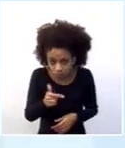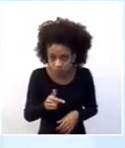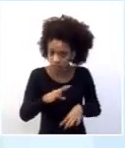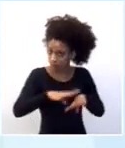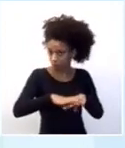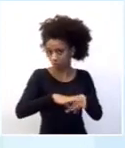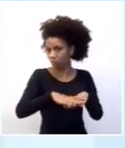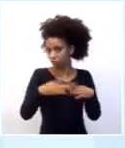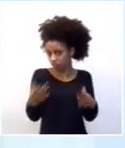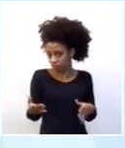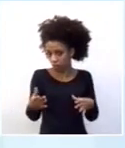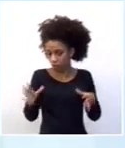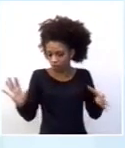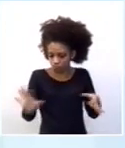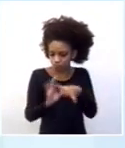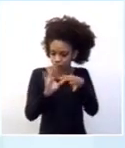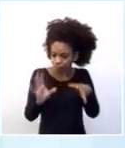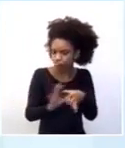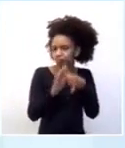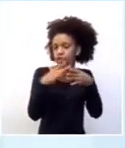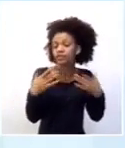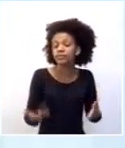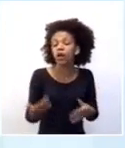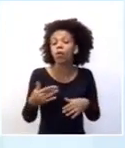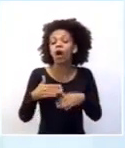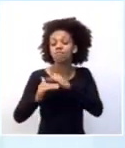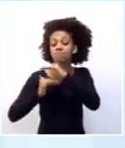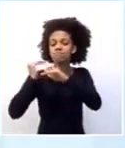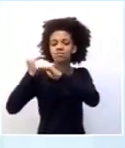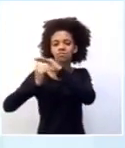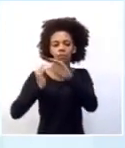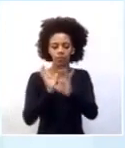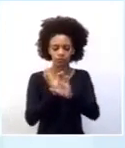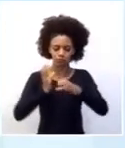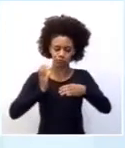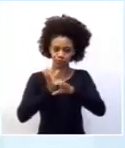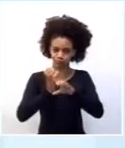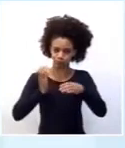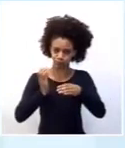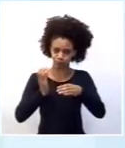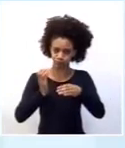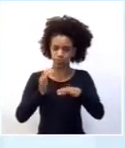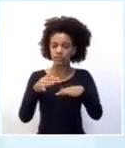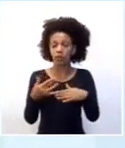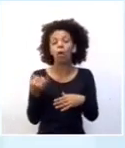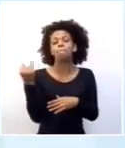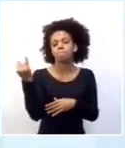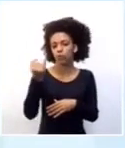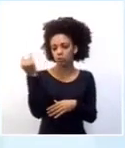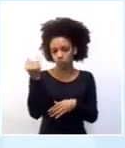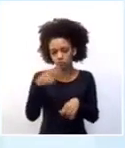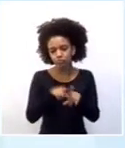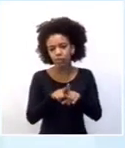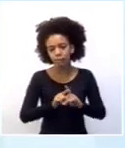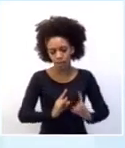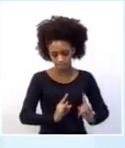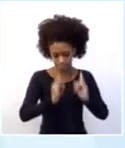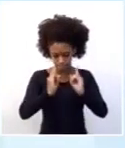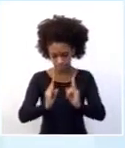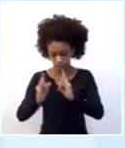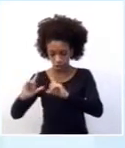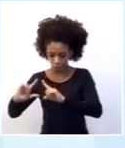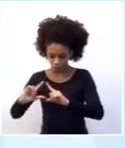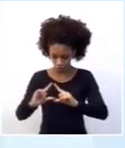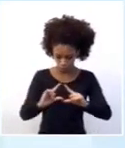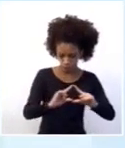vinculadas umas às outras. E a questão também do desenvolvimento da engenharia, tá? Que vai ser fundamental para a construção das